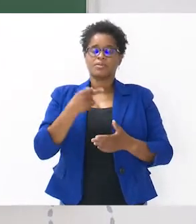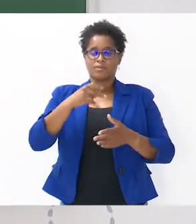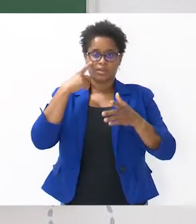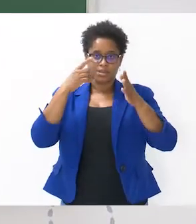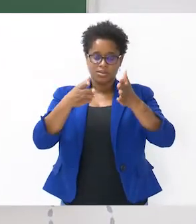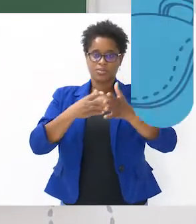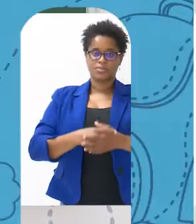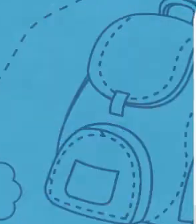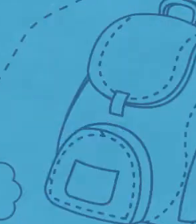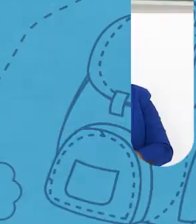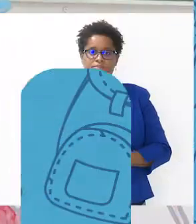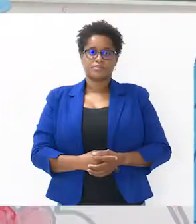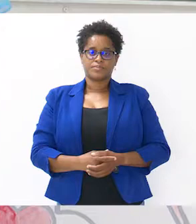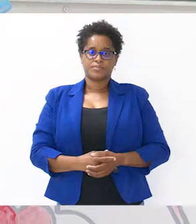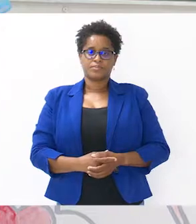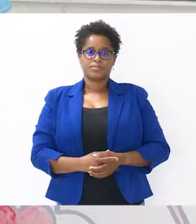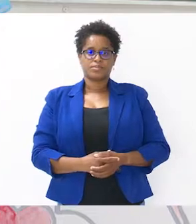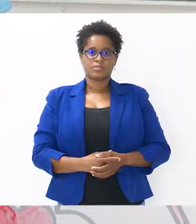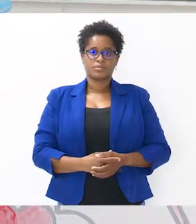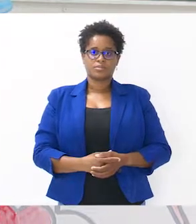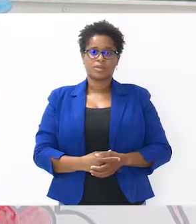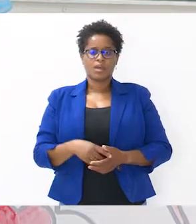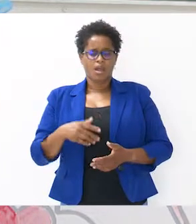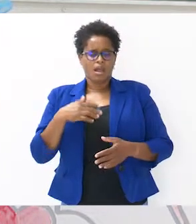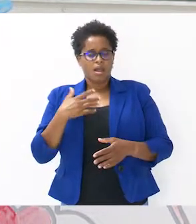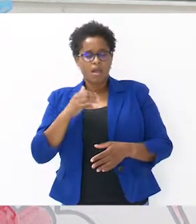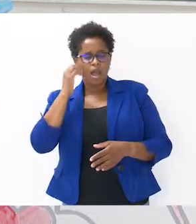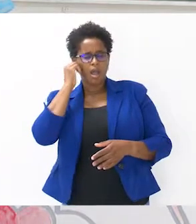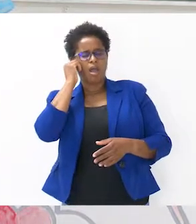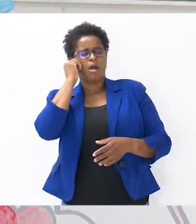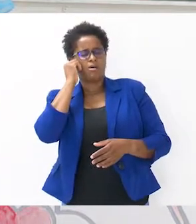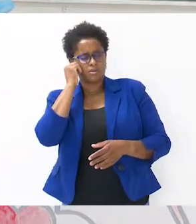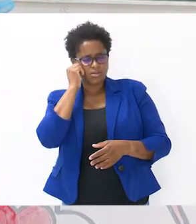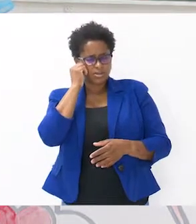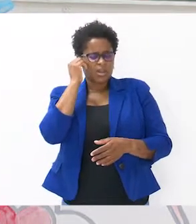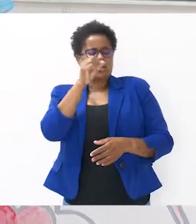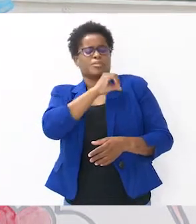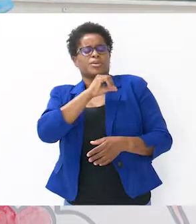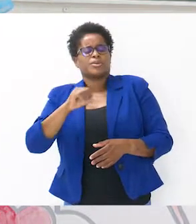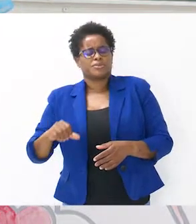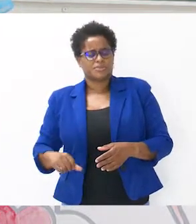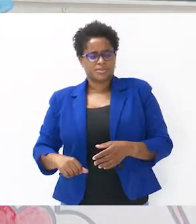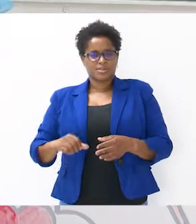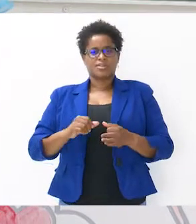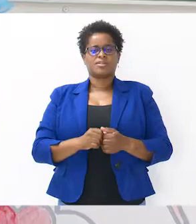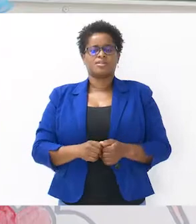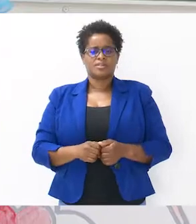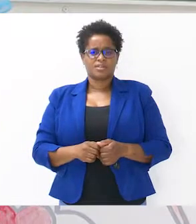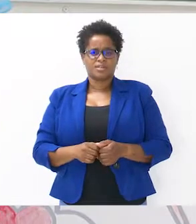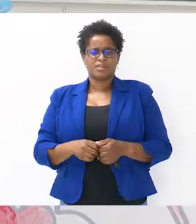fiquem atentos. Ai, que sono! Que preguiça!